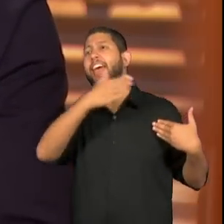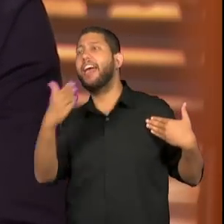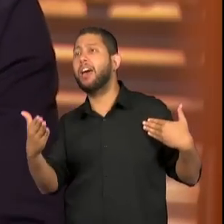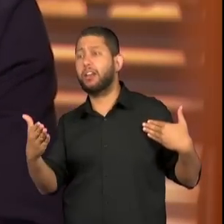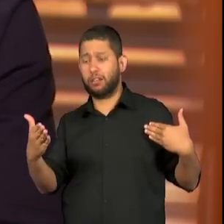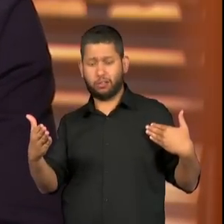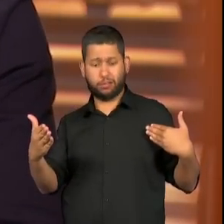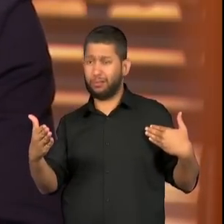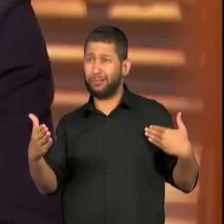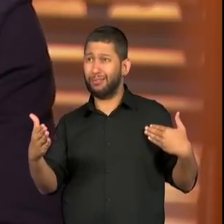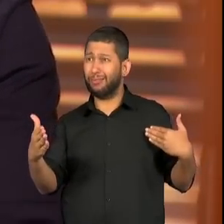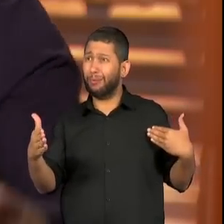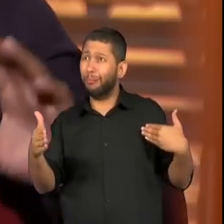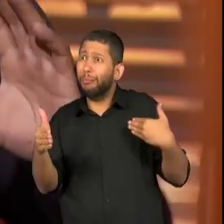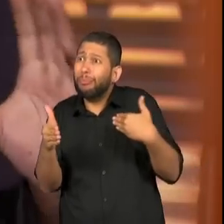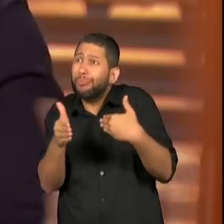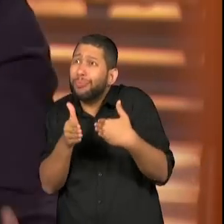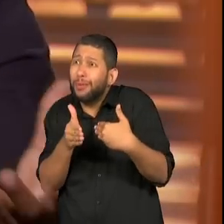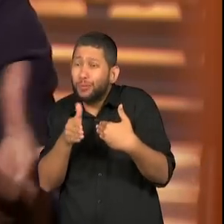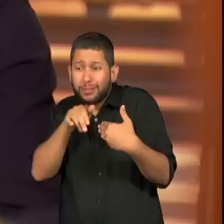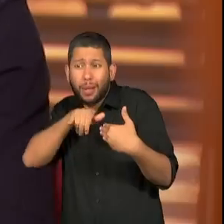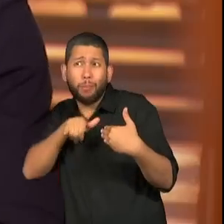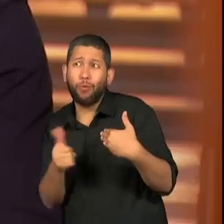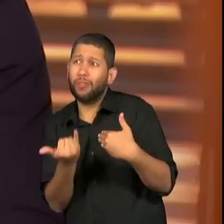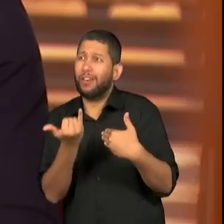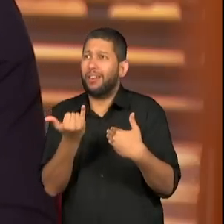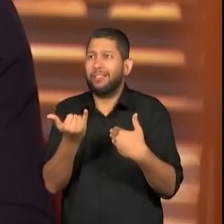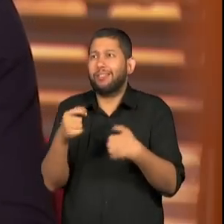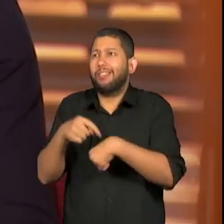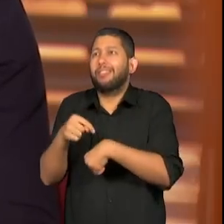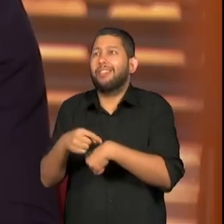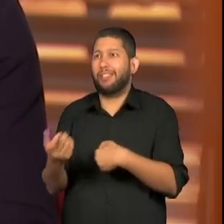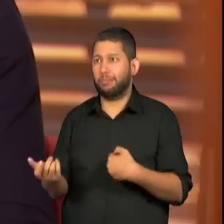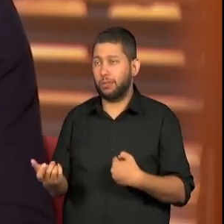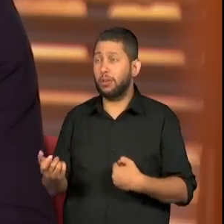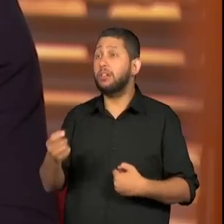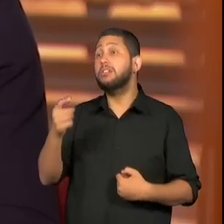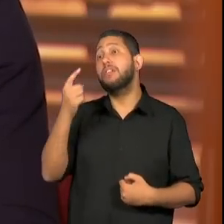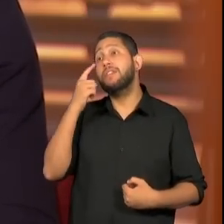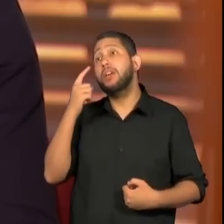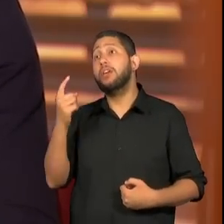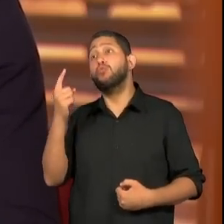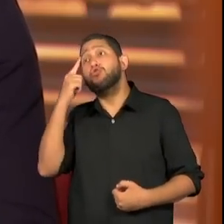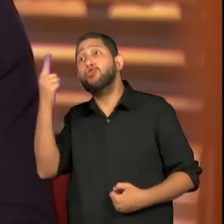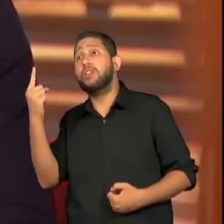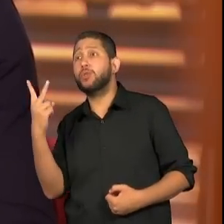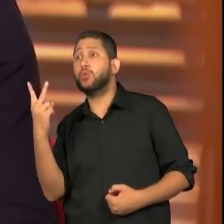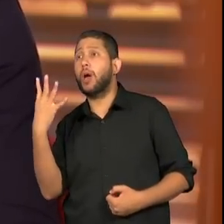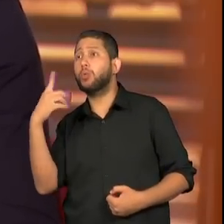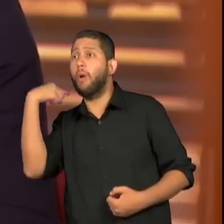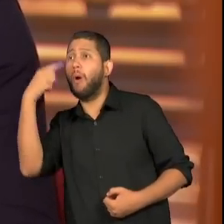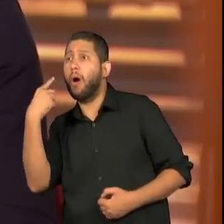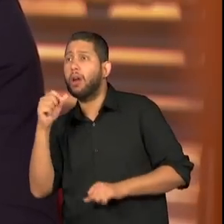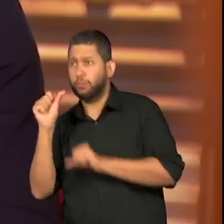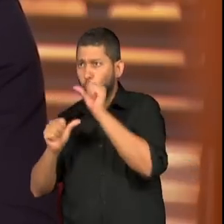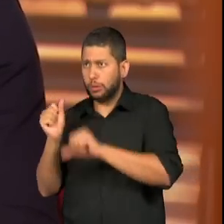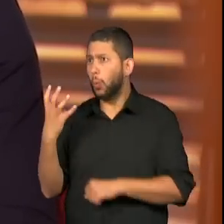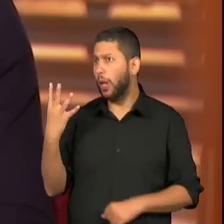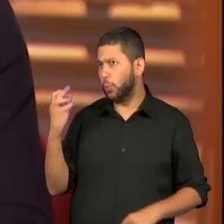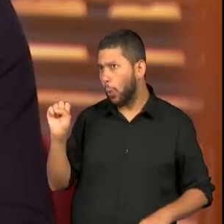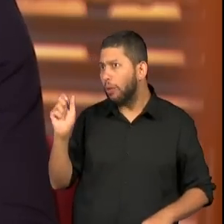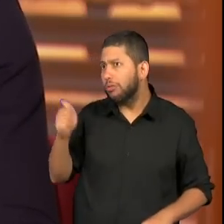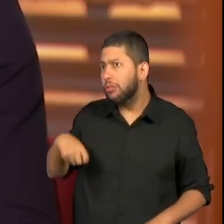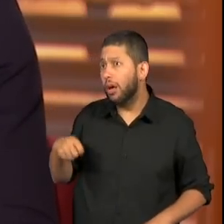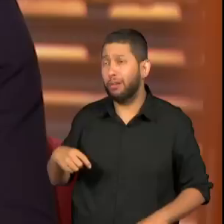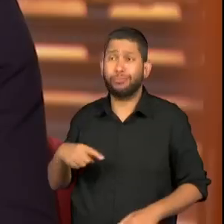É uma vida curta, que você tem que fazer muitas coisas. É tipo você olhar um dia que tem 24 horas e querer que ele tenha 48. Não dá